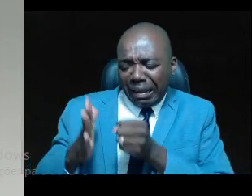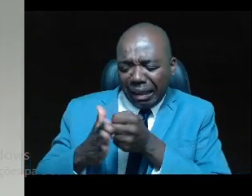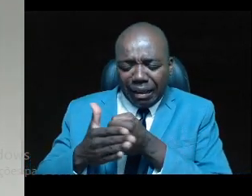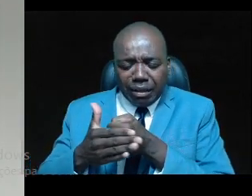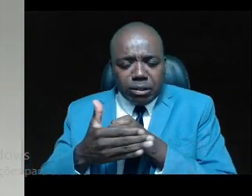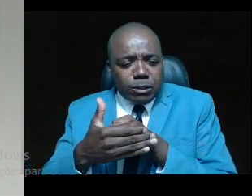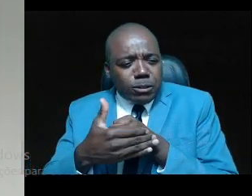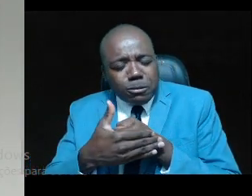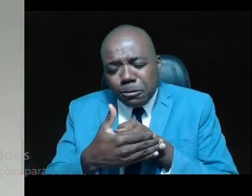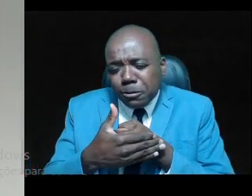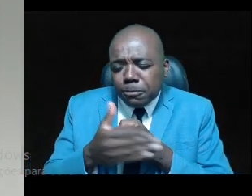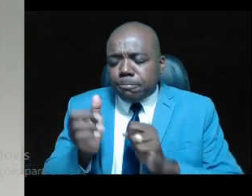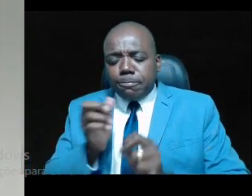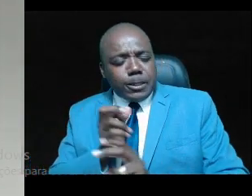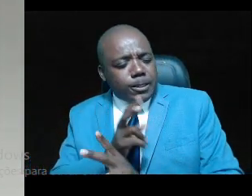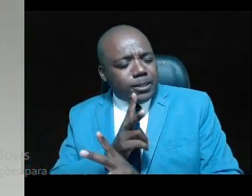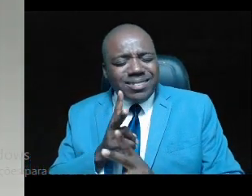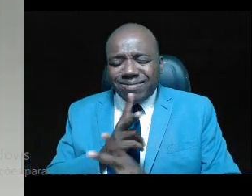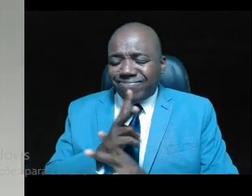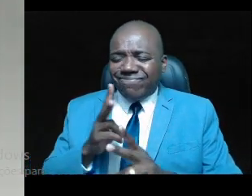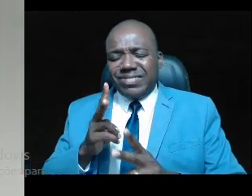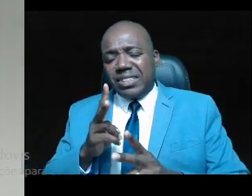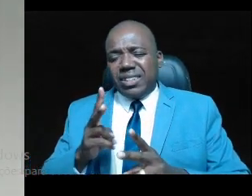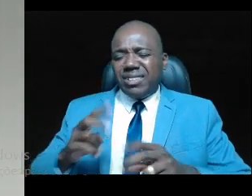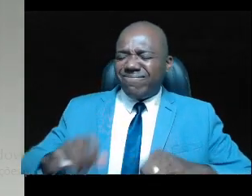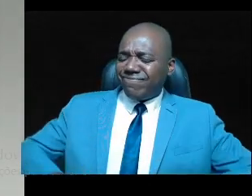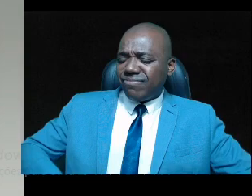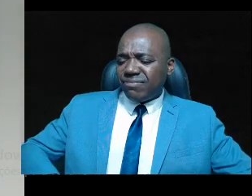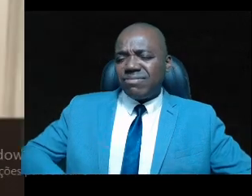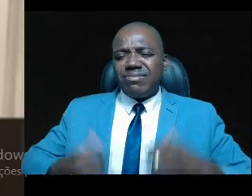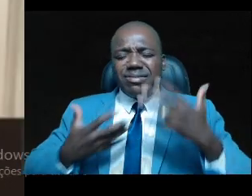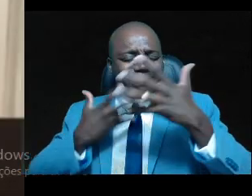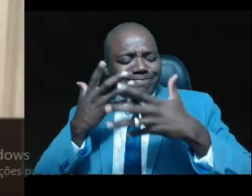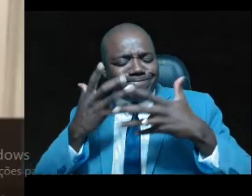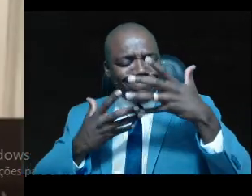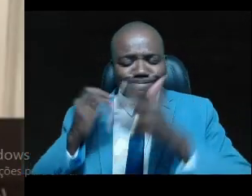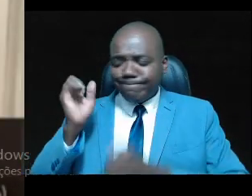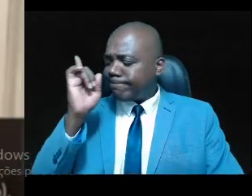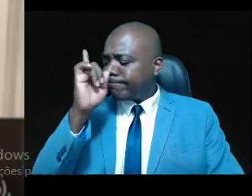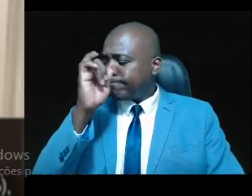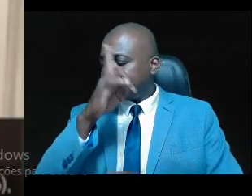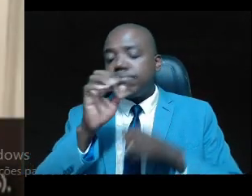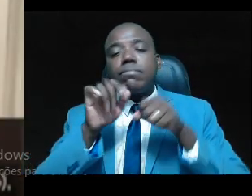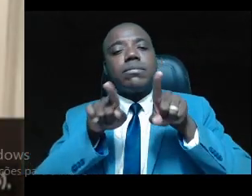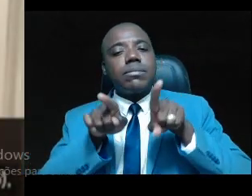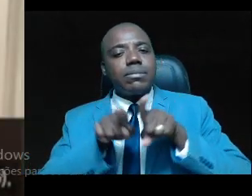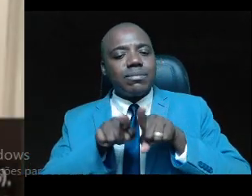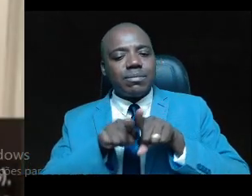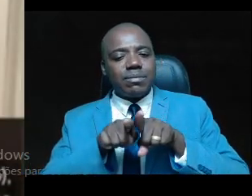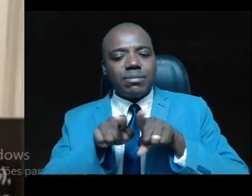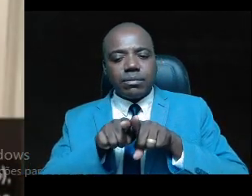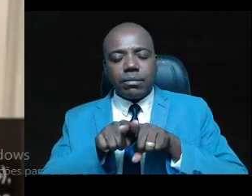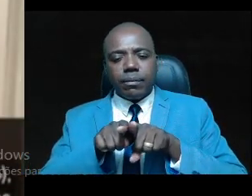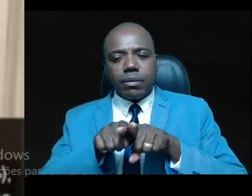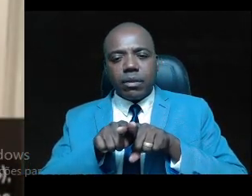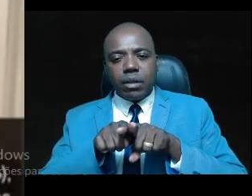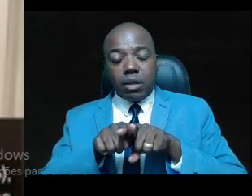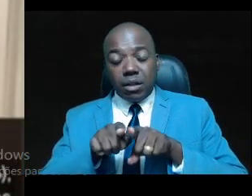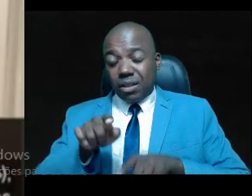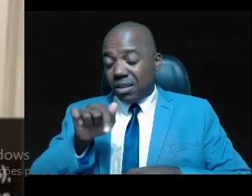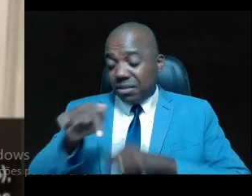cabras, desamparados, aflitos e maltratados. Dos quais o mundo não era